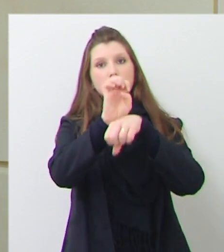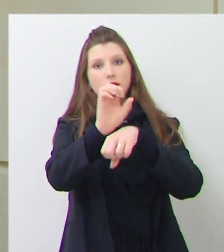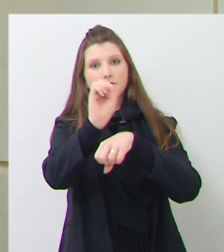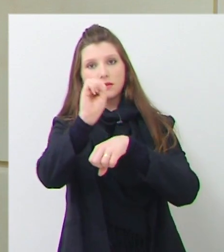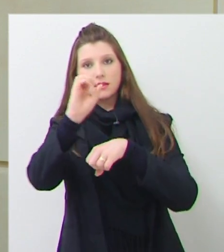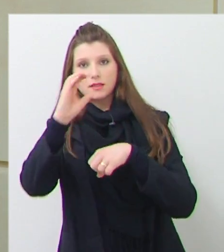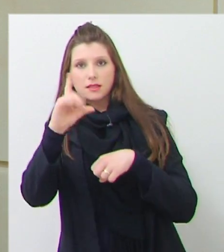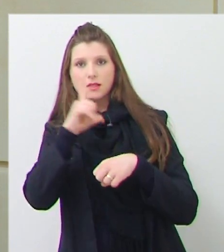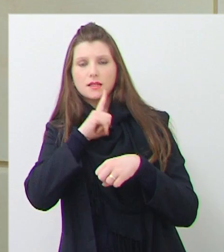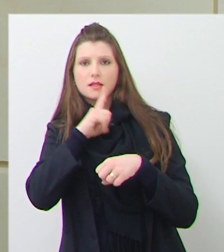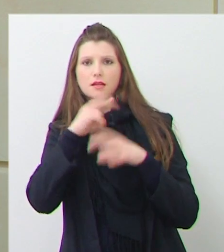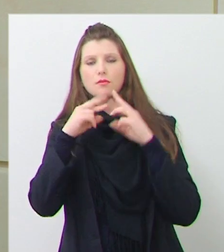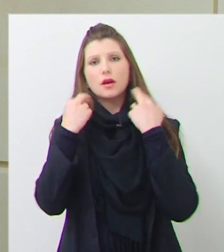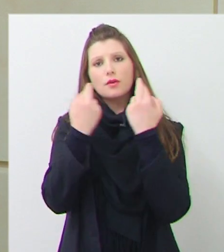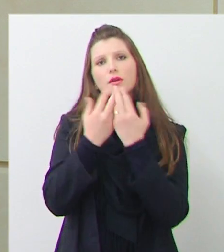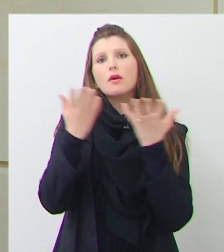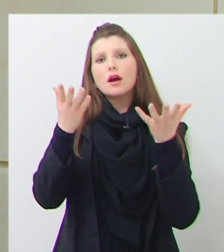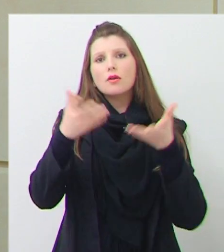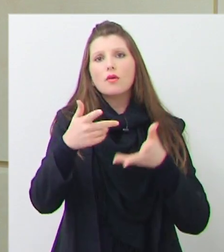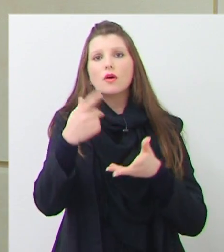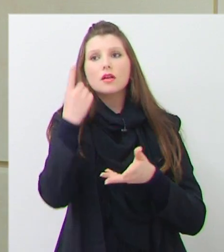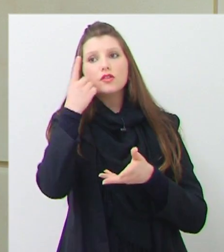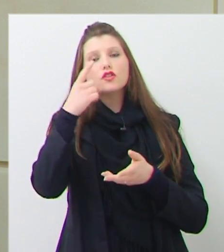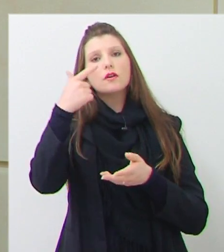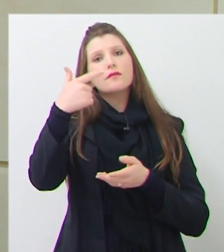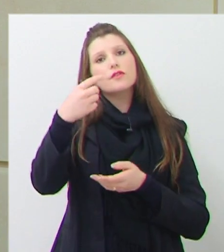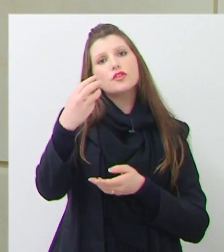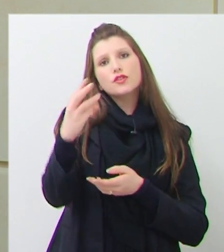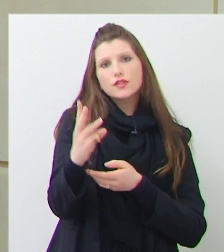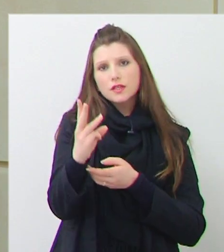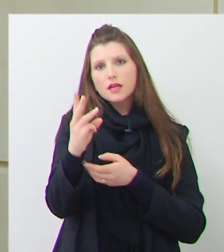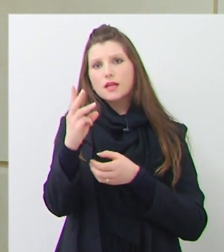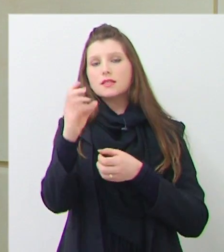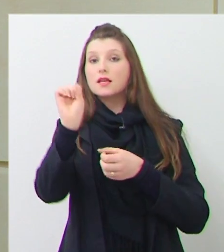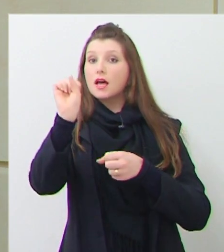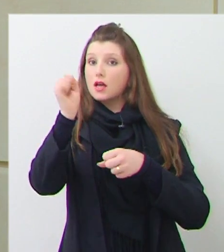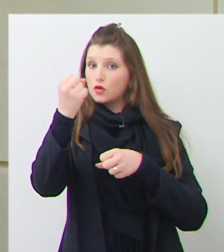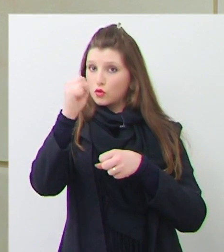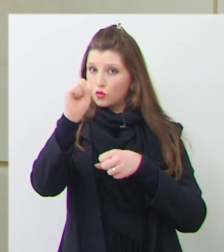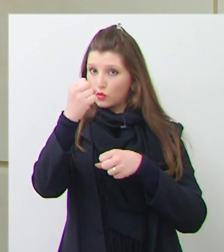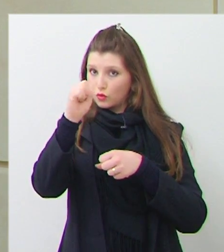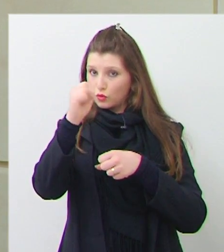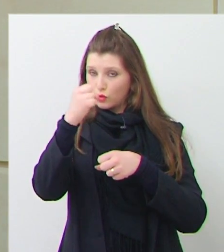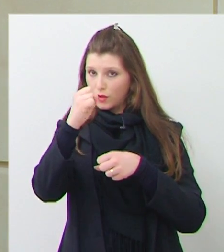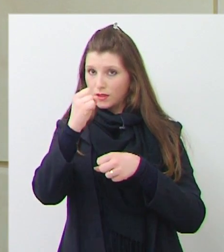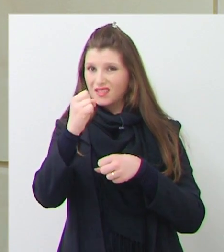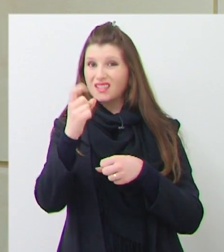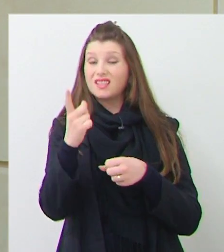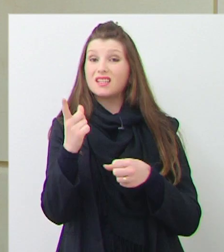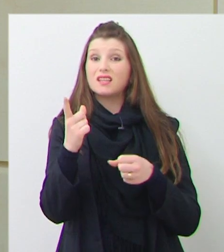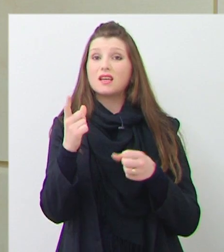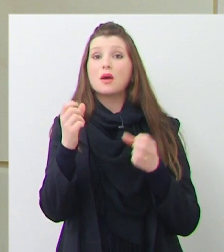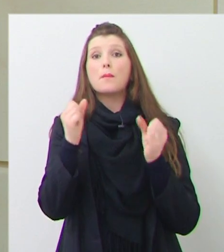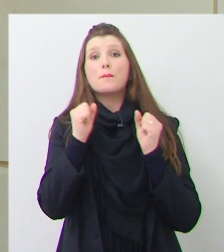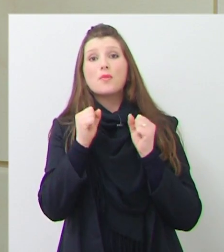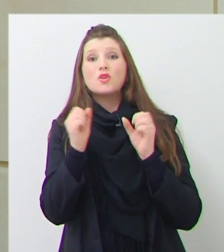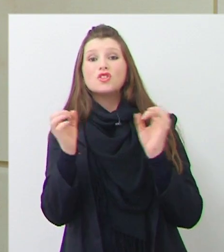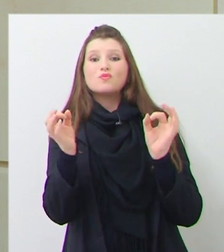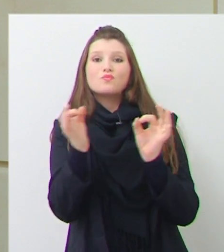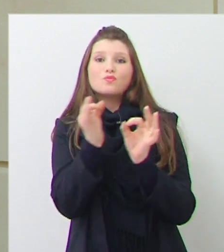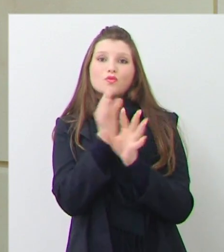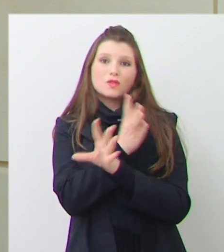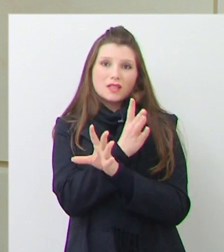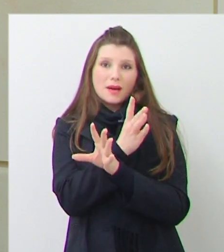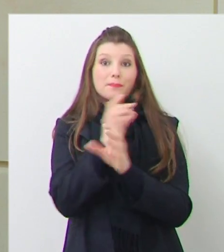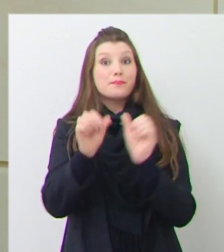no dia 23 agora, às 8 horas da manhã no Tourist Hotel, que pode dar fim nessa situação e mudar de